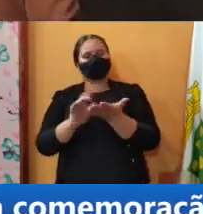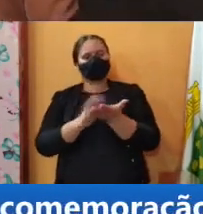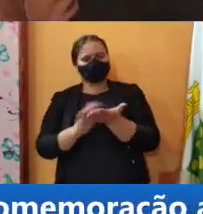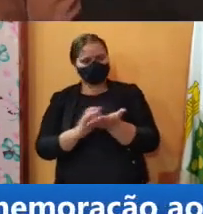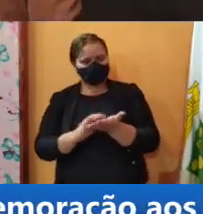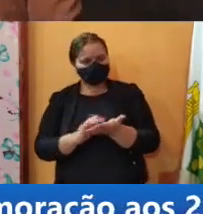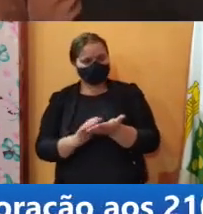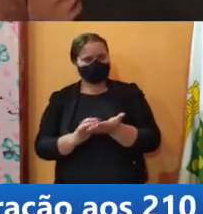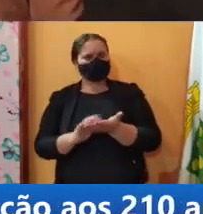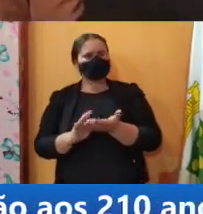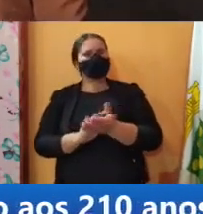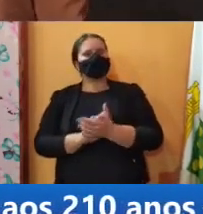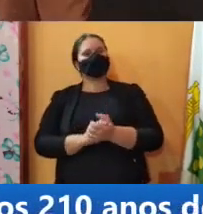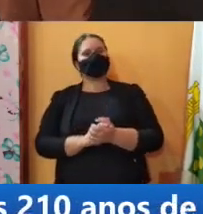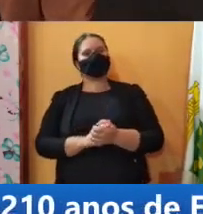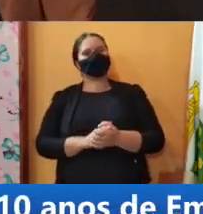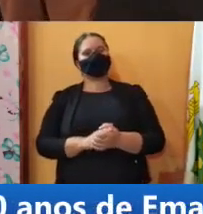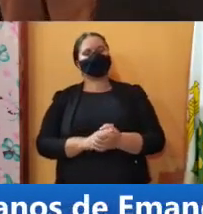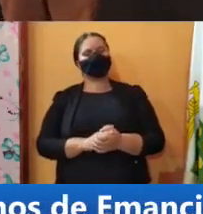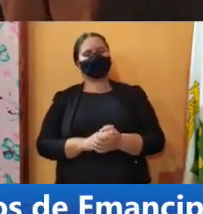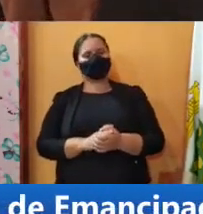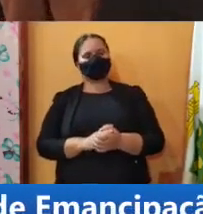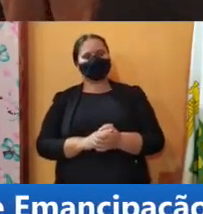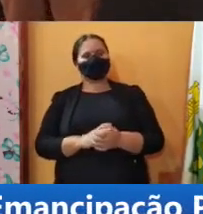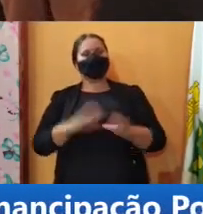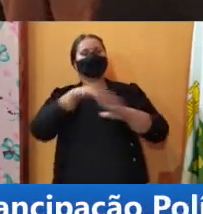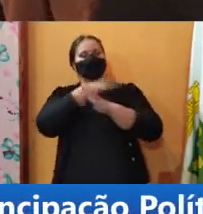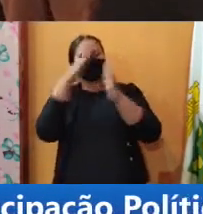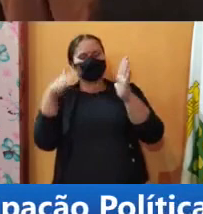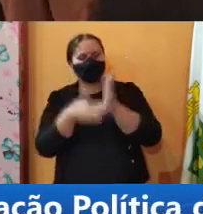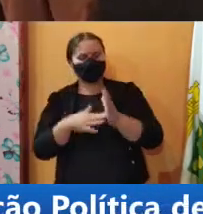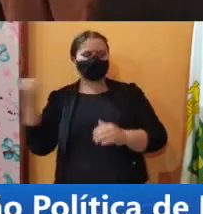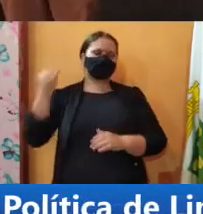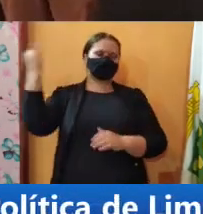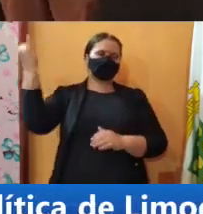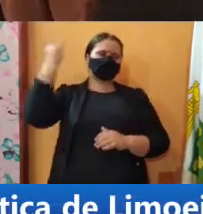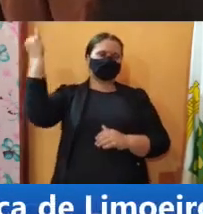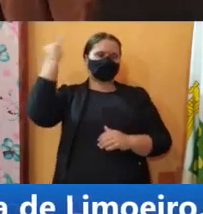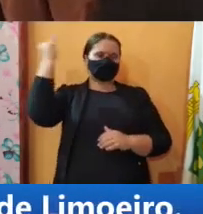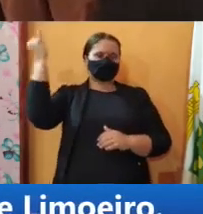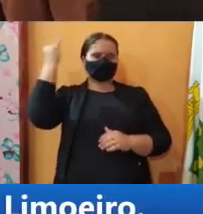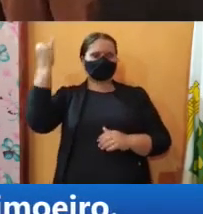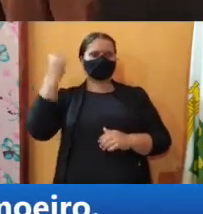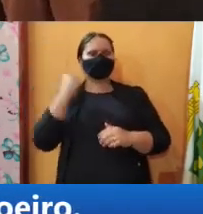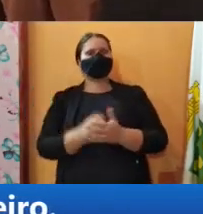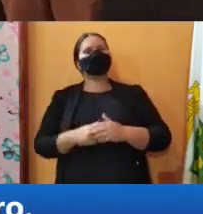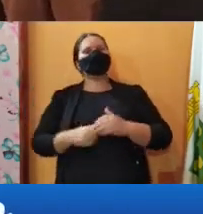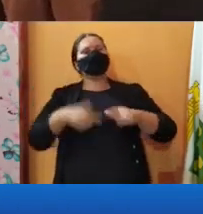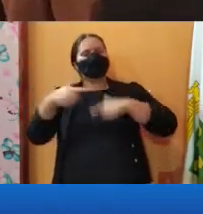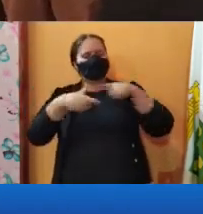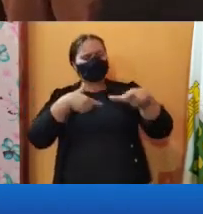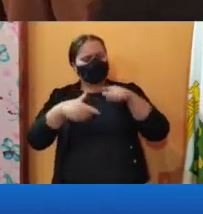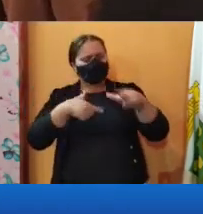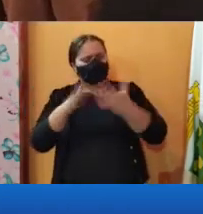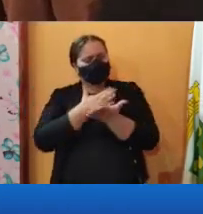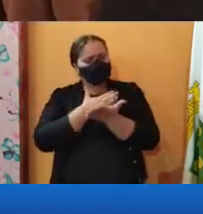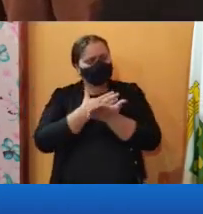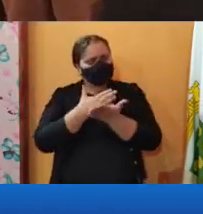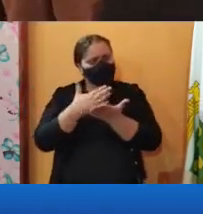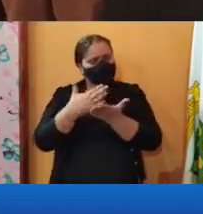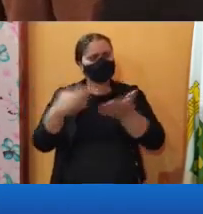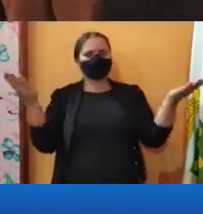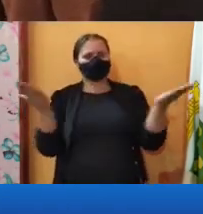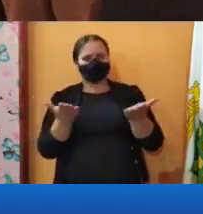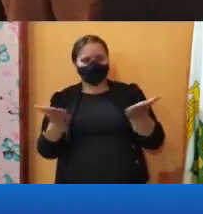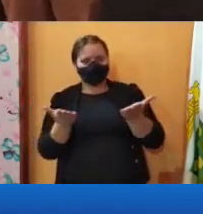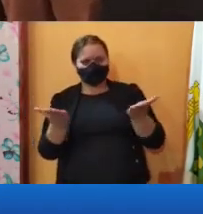queria dizer por nome, porque eu não quero deixar de dizer ninguém, porque todo mundo é importante. É o trabalho de formiguinha que faz com que a gente